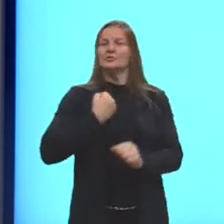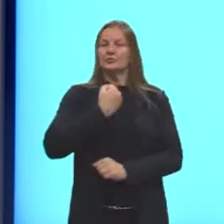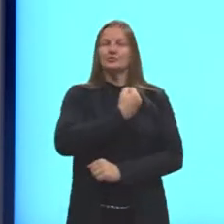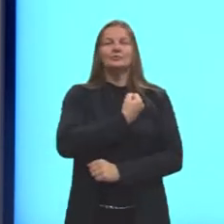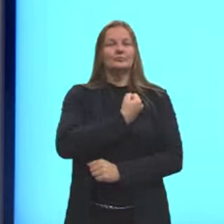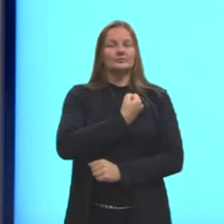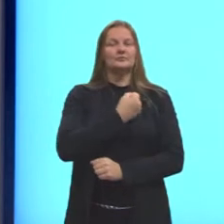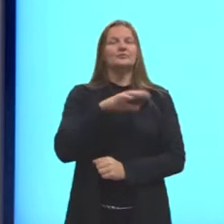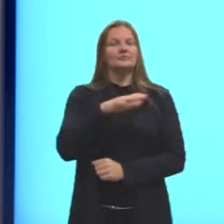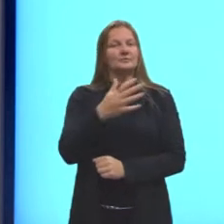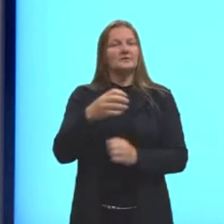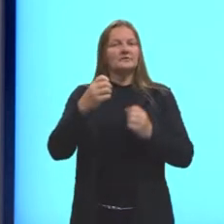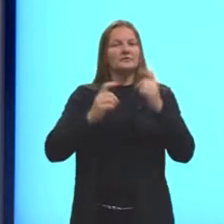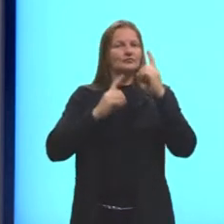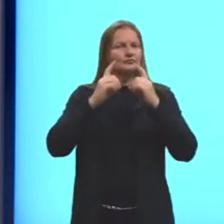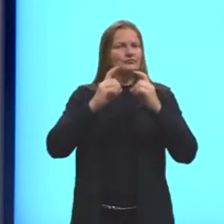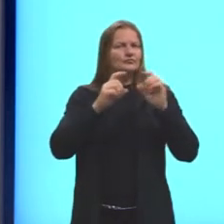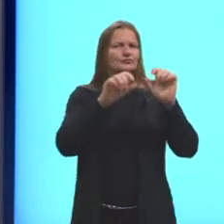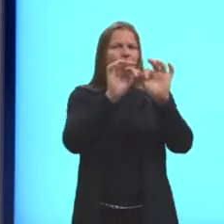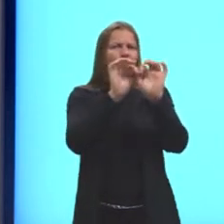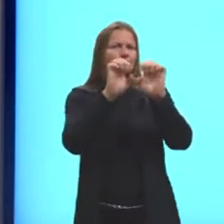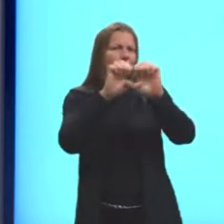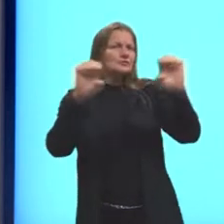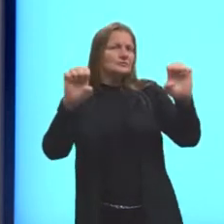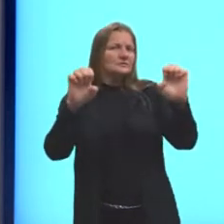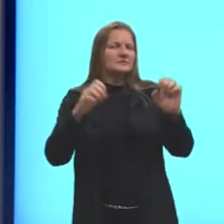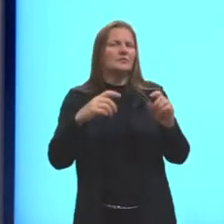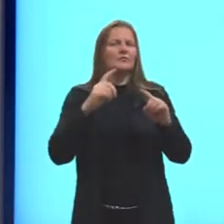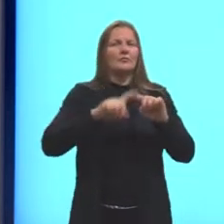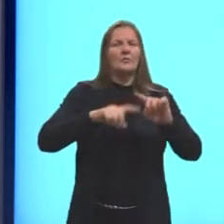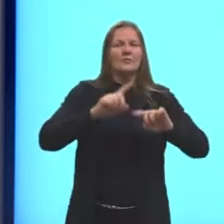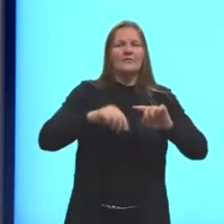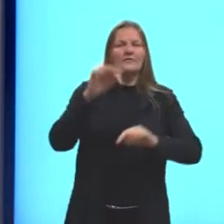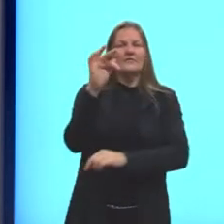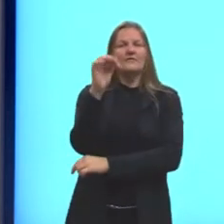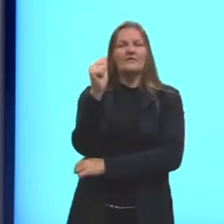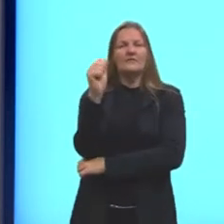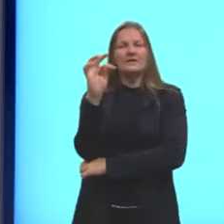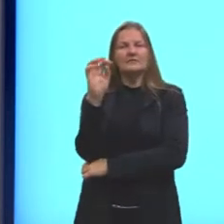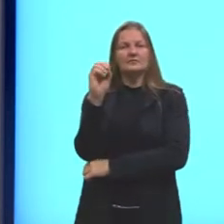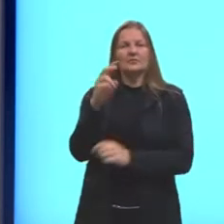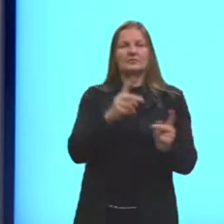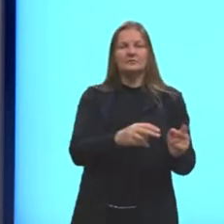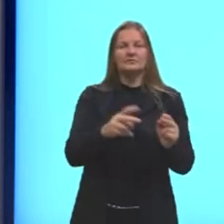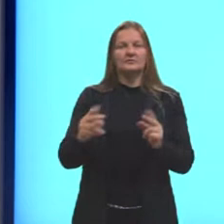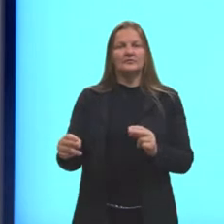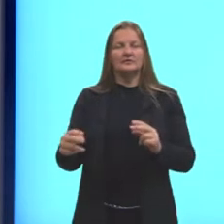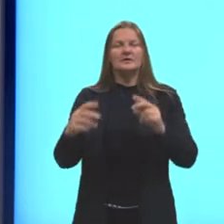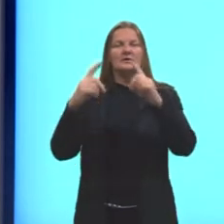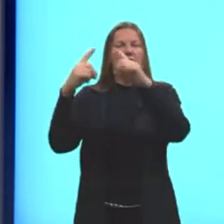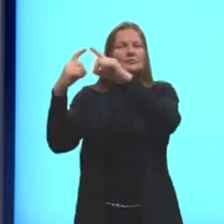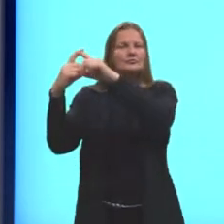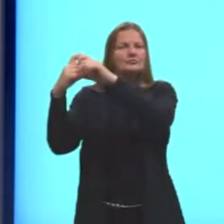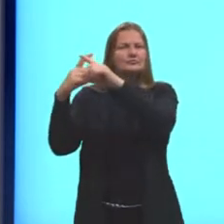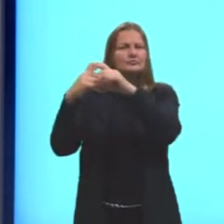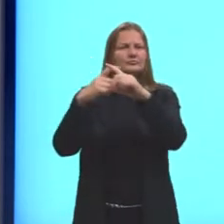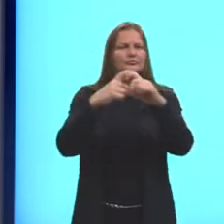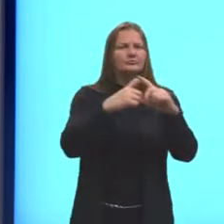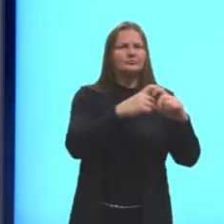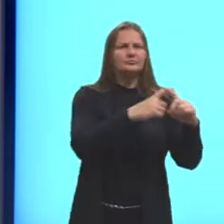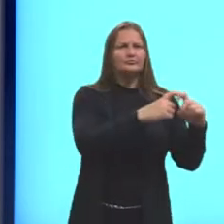ou uma expressão como produto de fatores ao escrever um polinômio como a